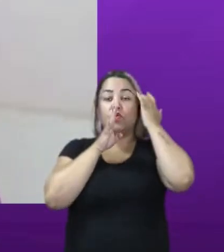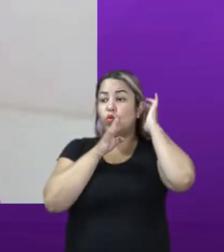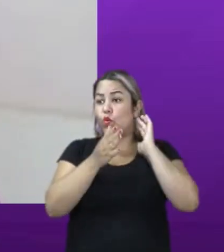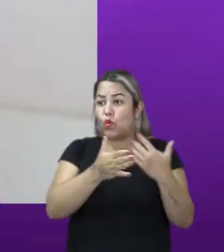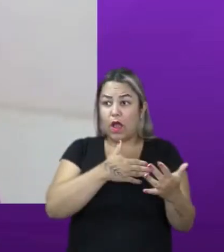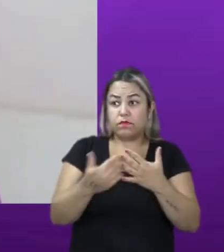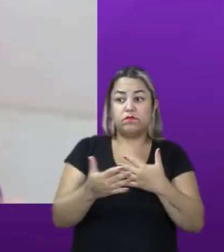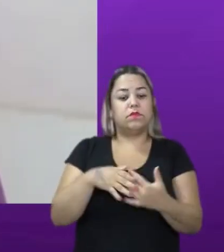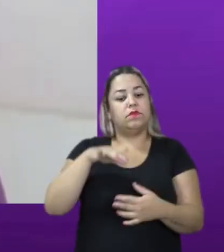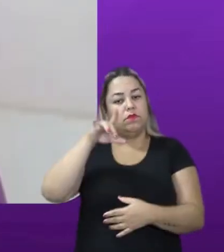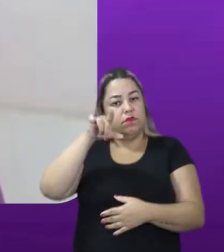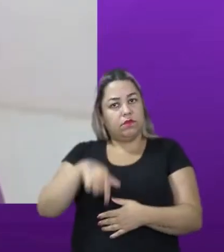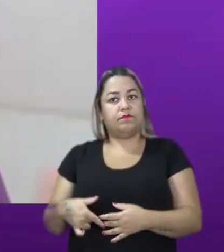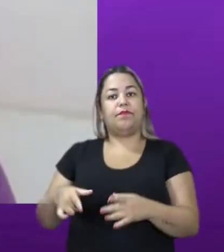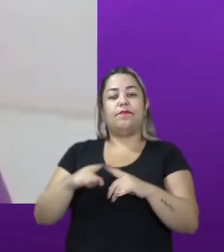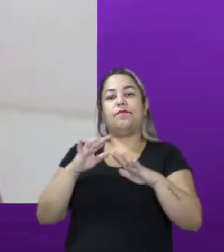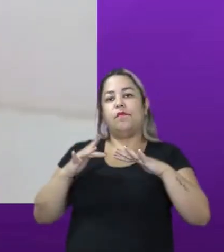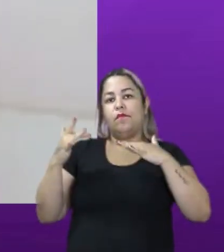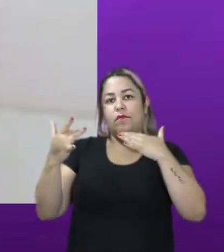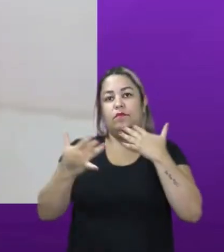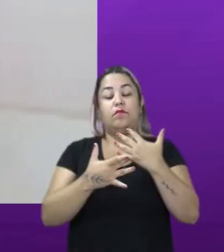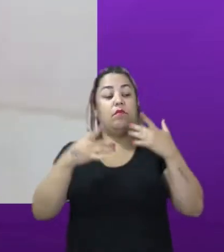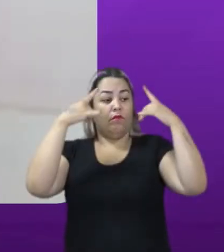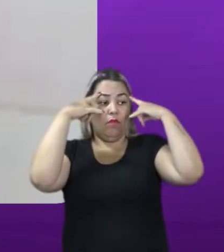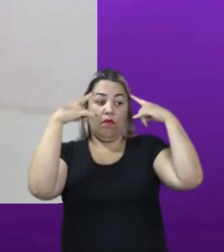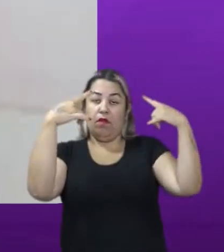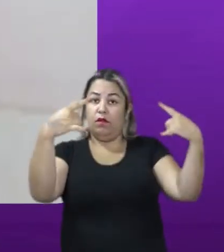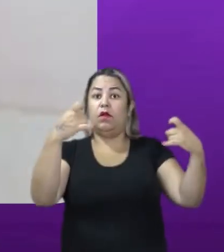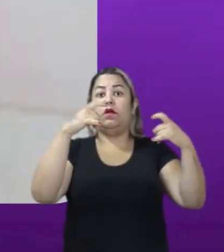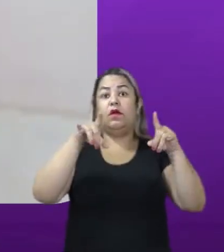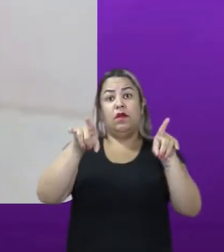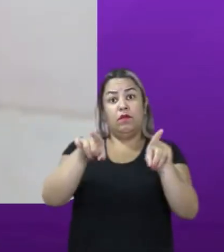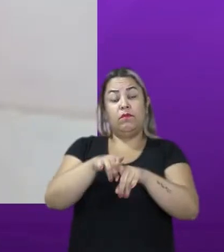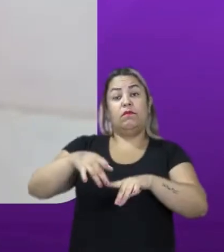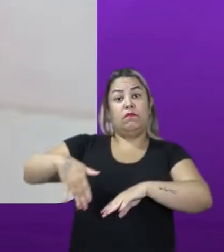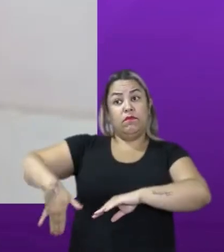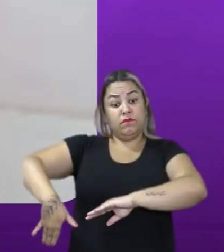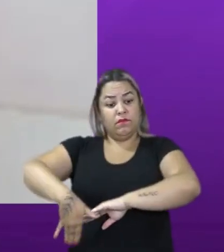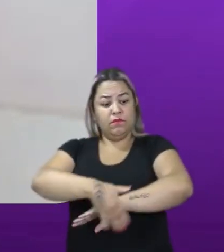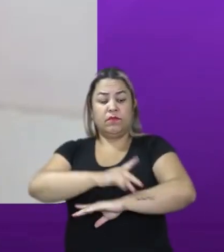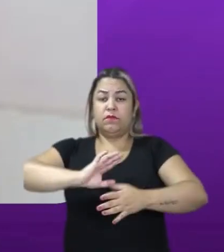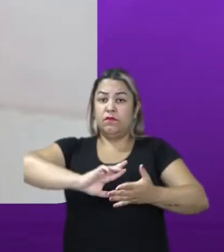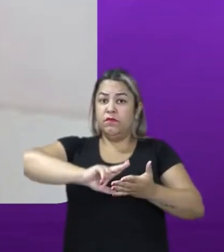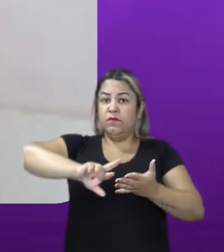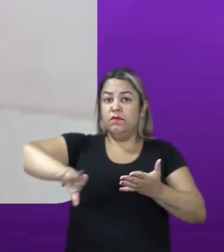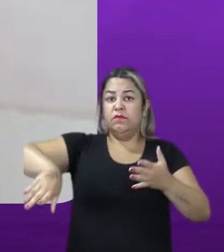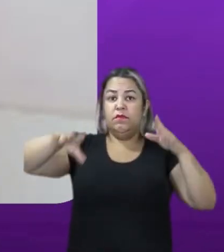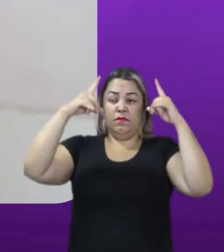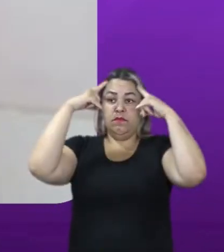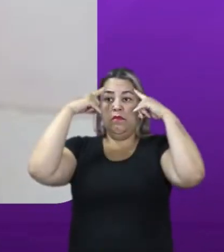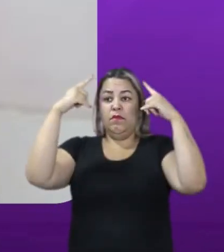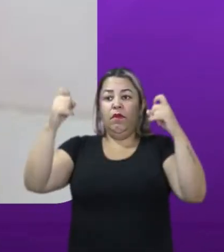formas, seja nas redes, através dessa violência digital, seja nas ruas, através das diversas violências que a